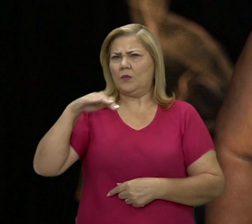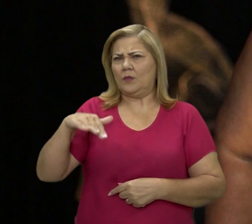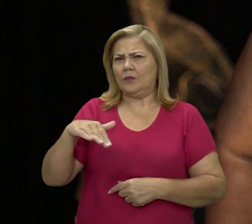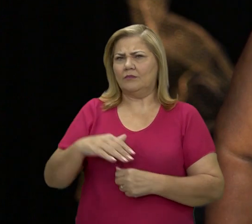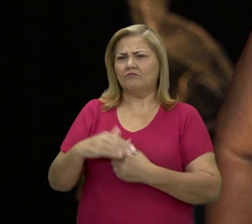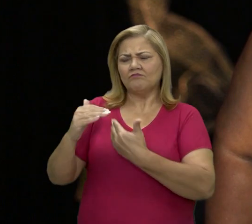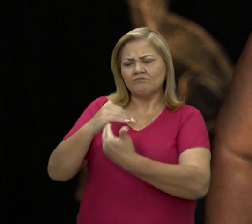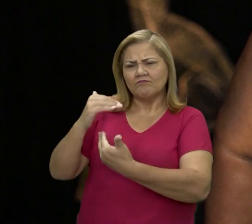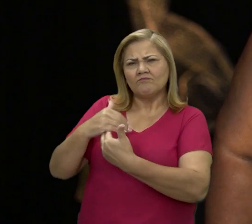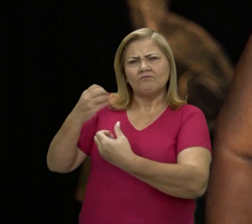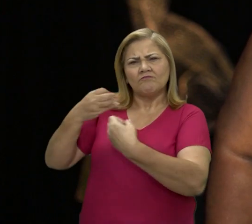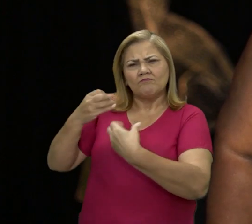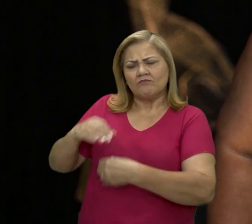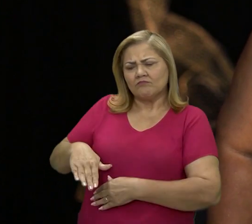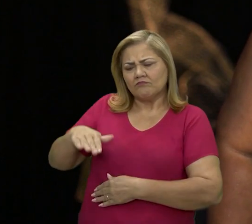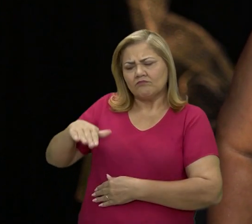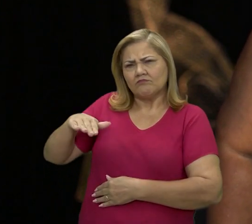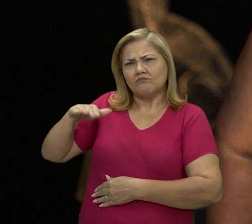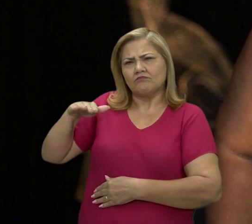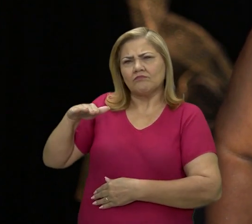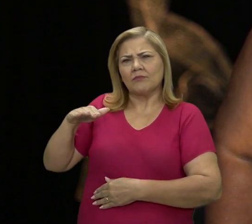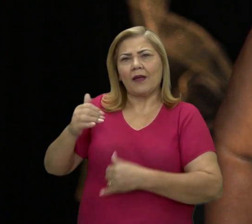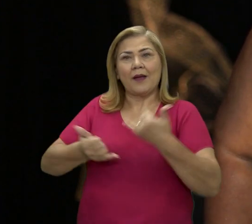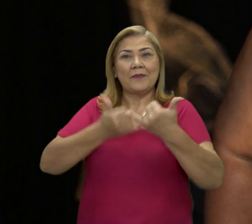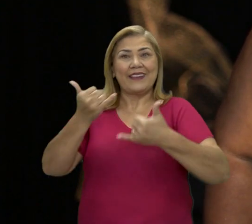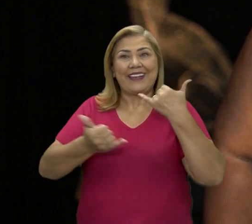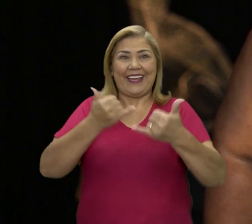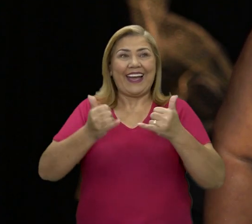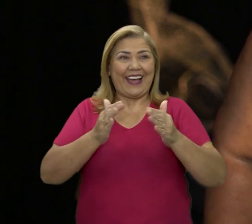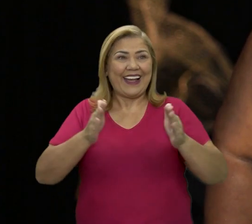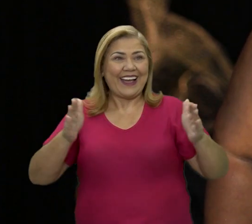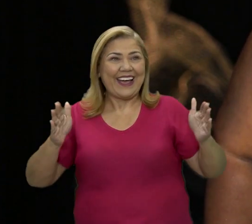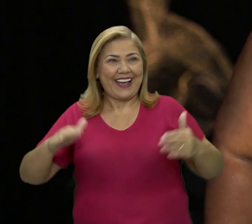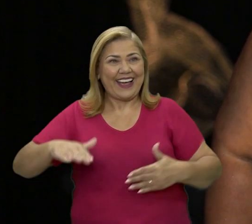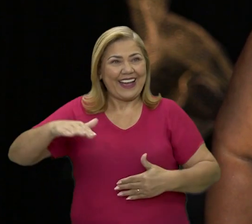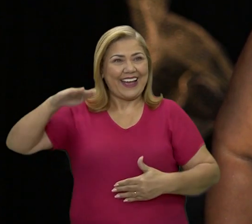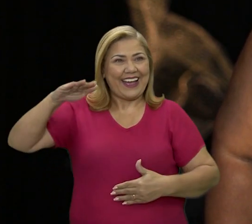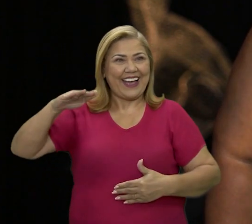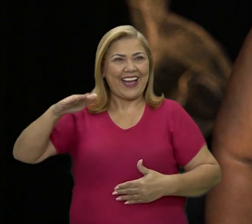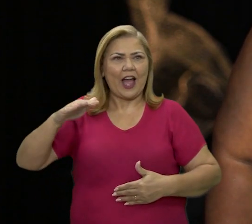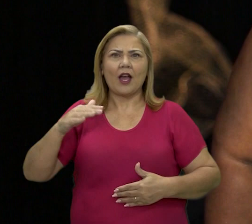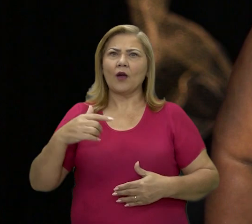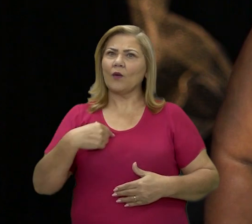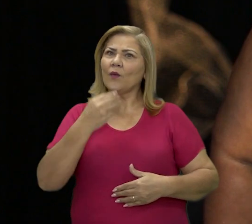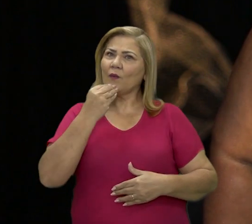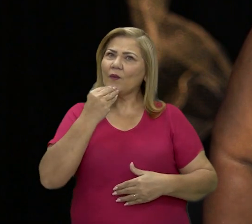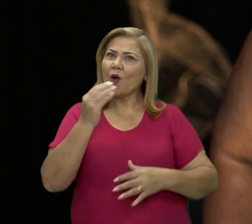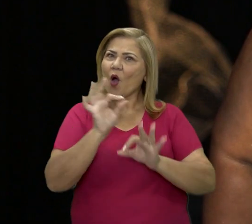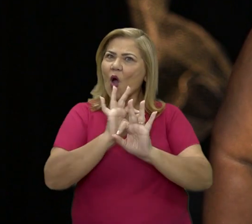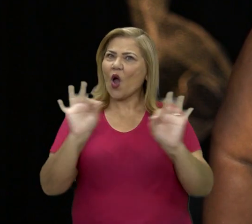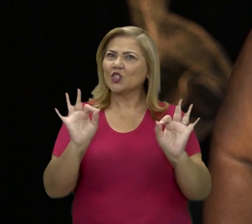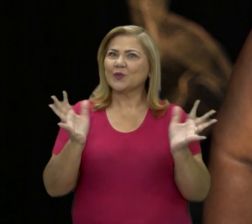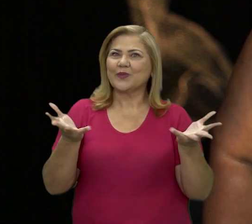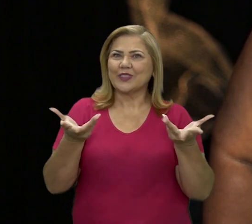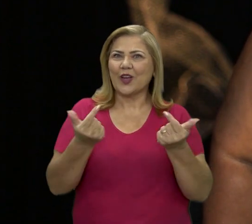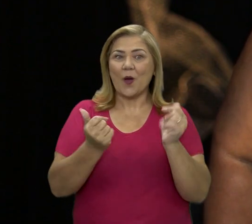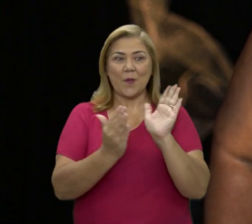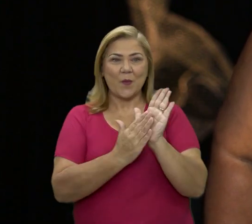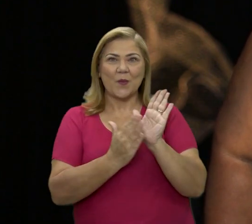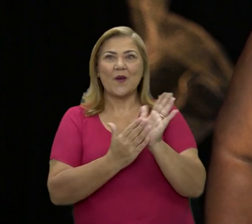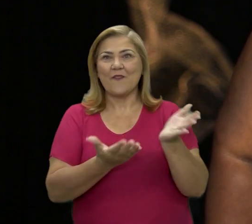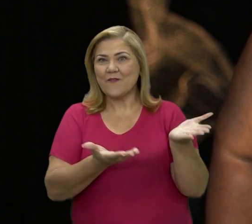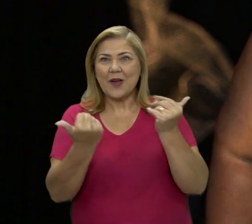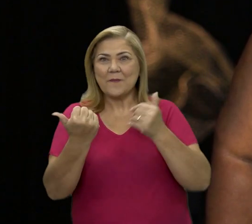Eu fui criada para ser uma boa menina e ensinada a brincar de crescer. E deveria achar isso ótimo,